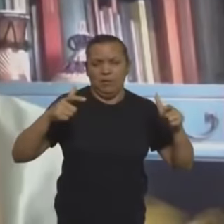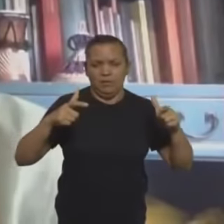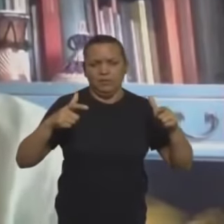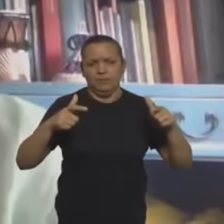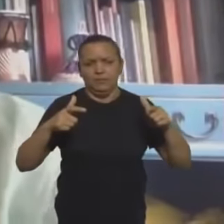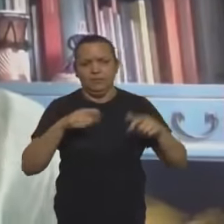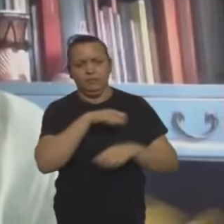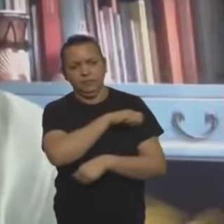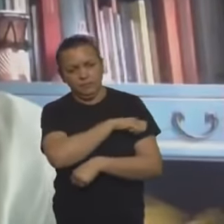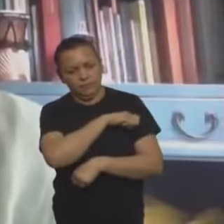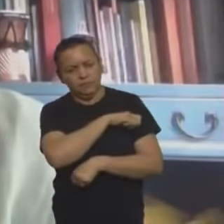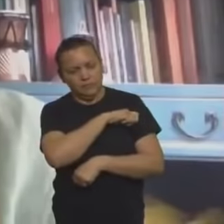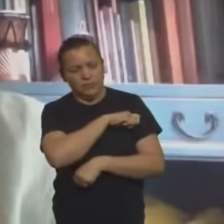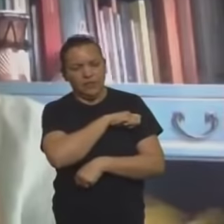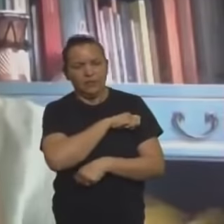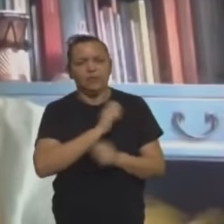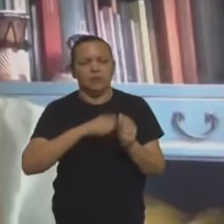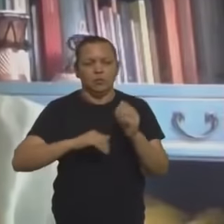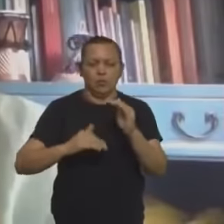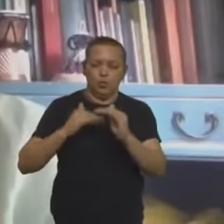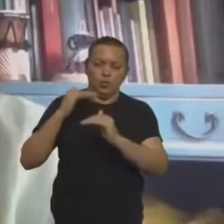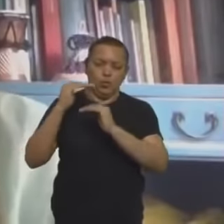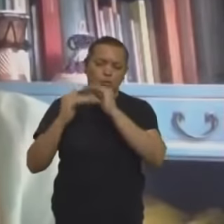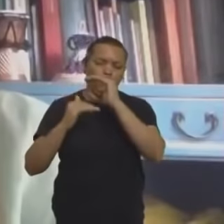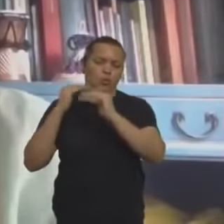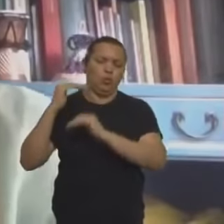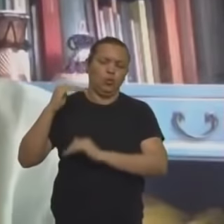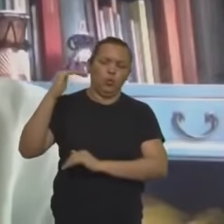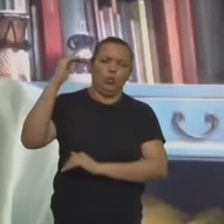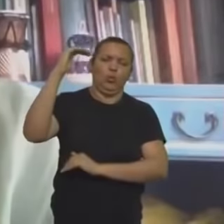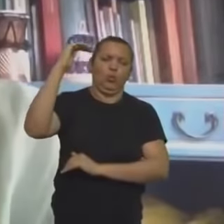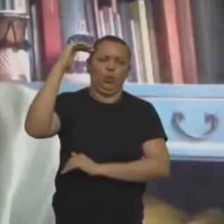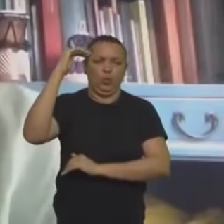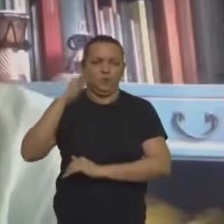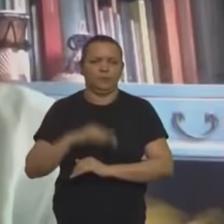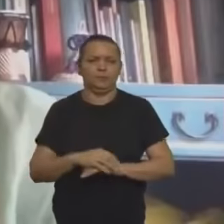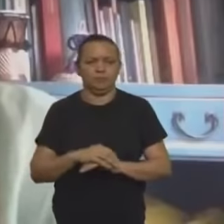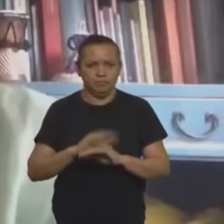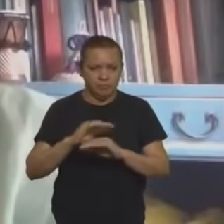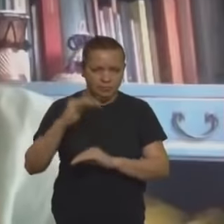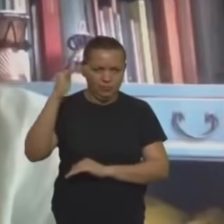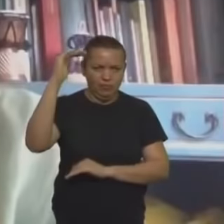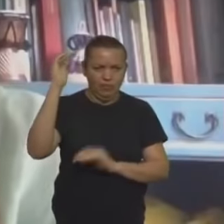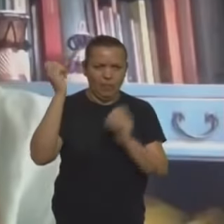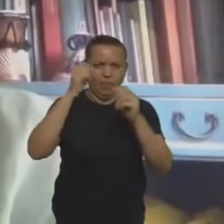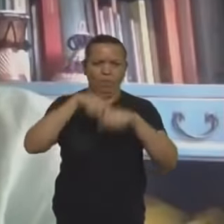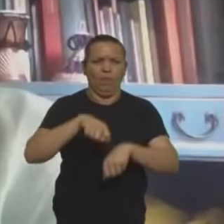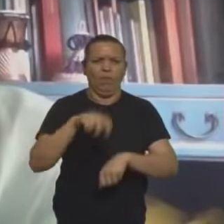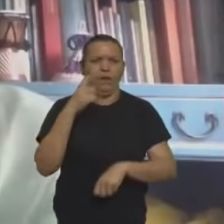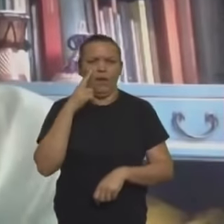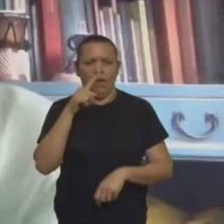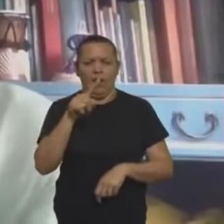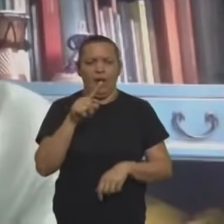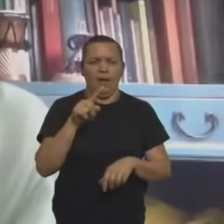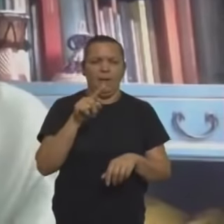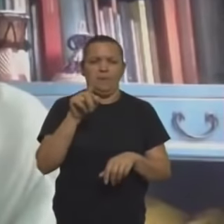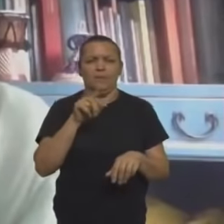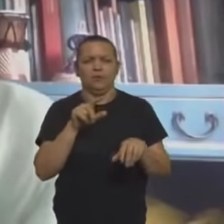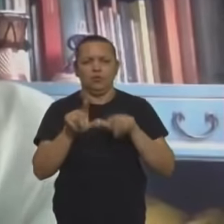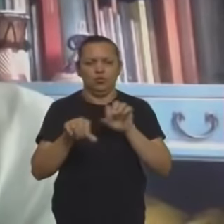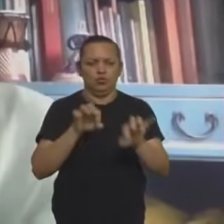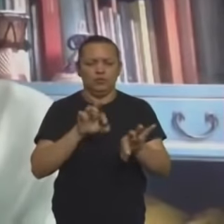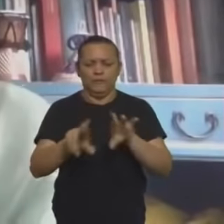pelos alunos ano a ano, ele vai crescendo de forma espiralada, né, vai ali abordando novas